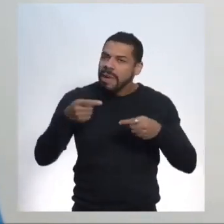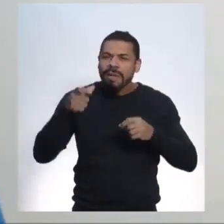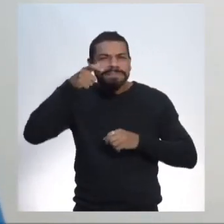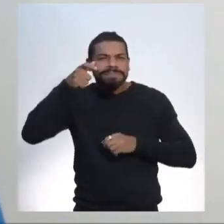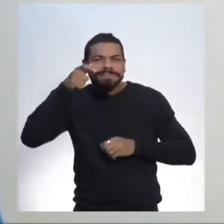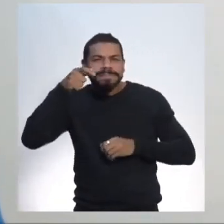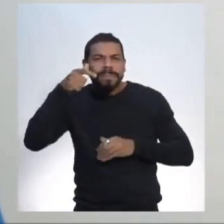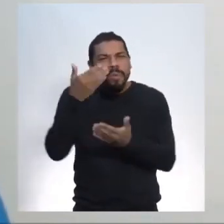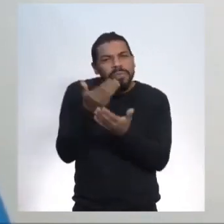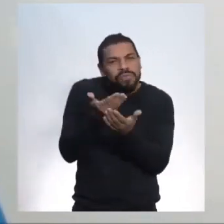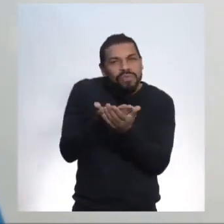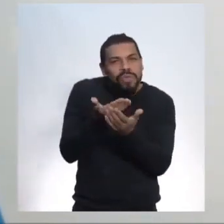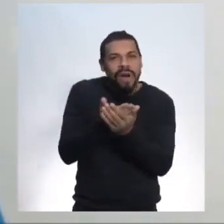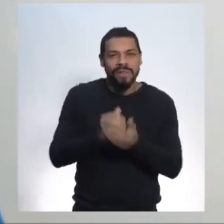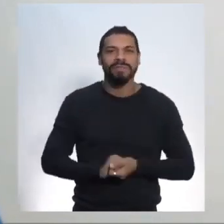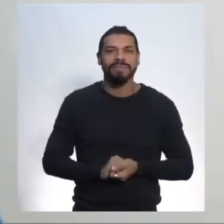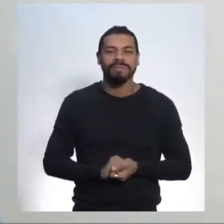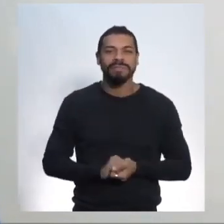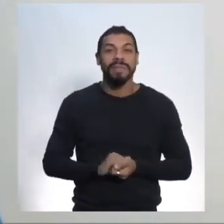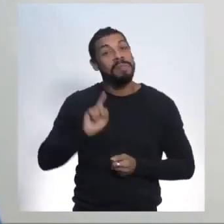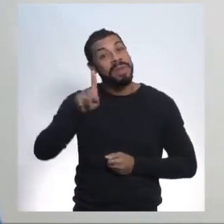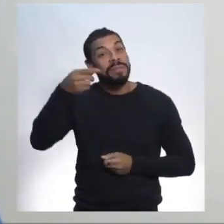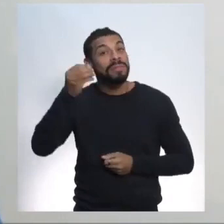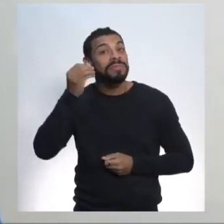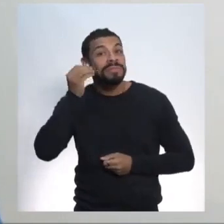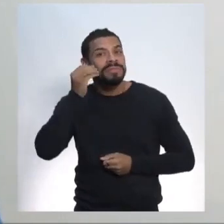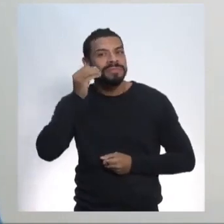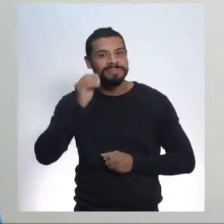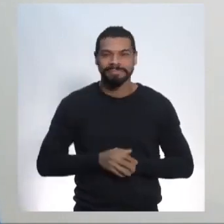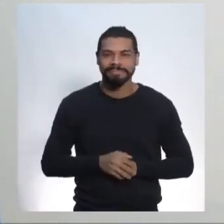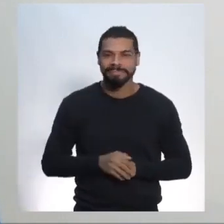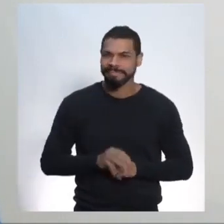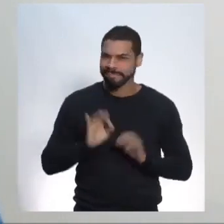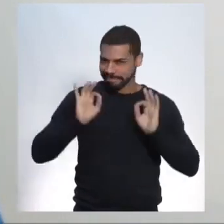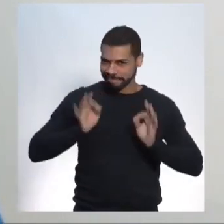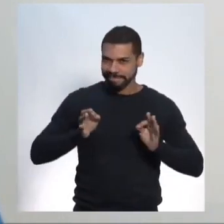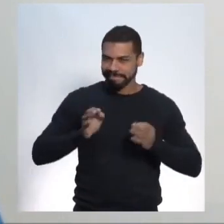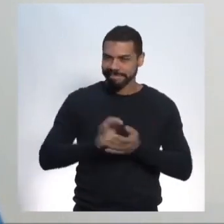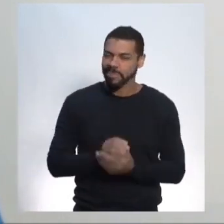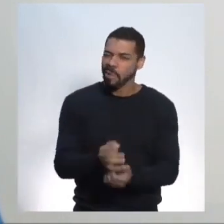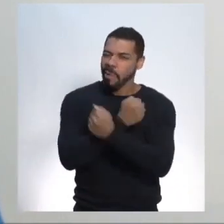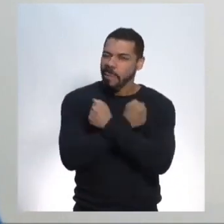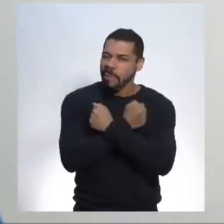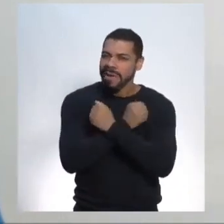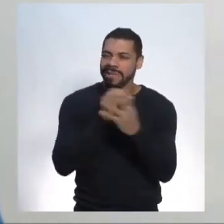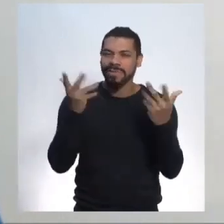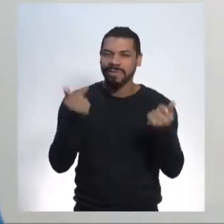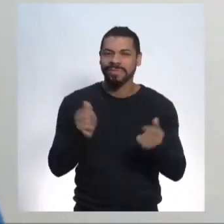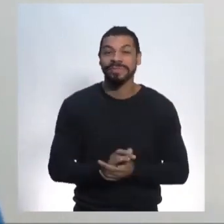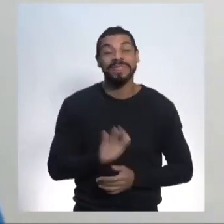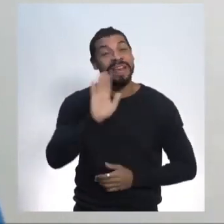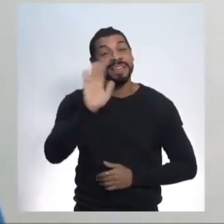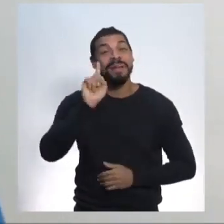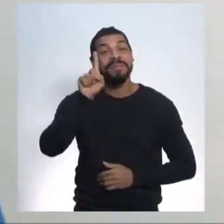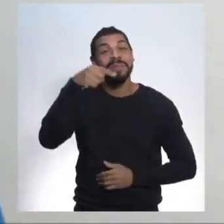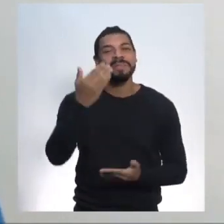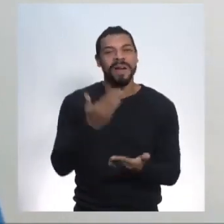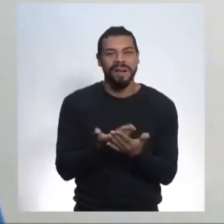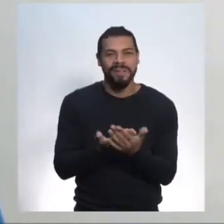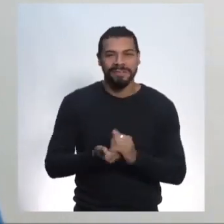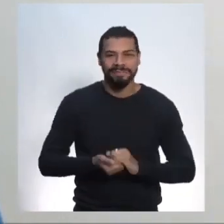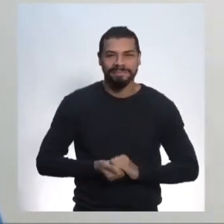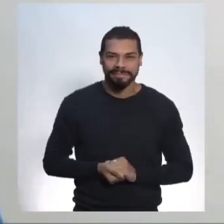retome futuramente para conseguir exercitar, tá certo? Um abraço a todos e até a próxima!